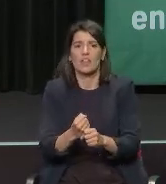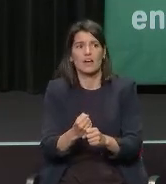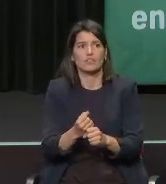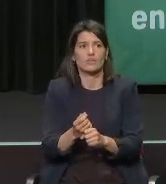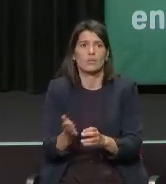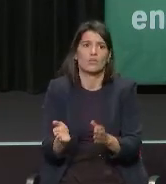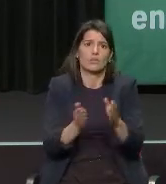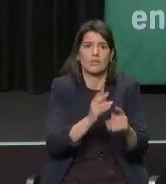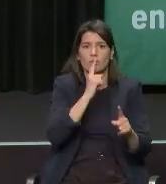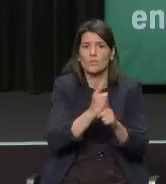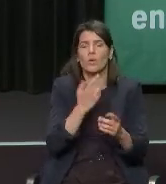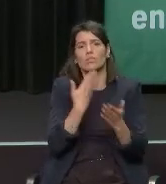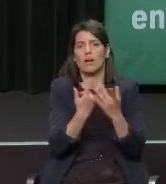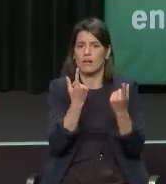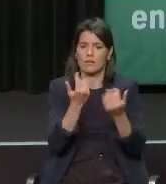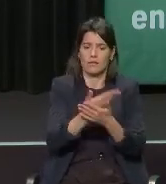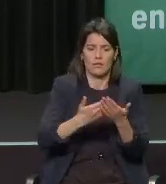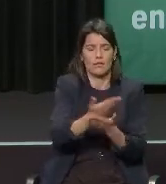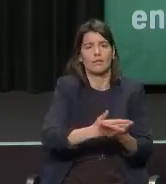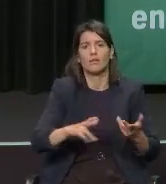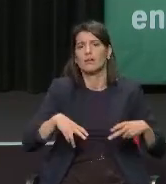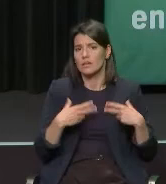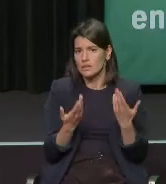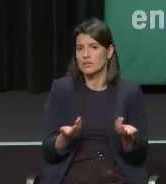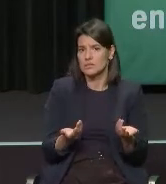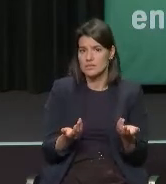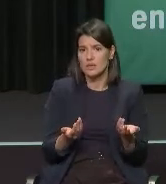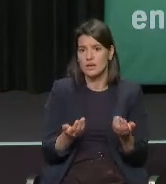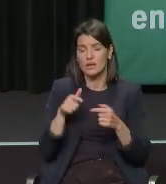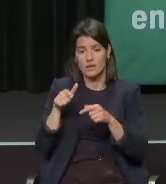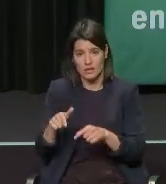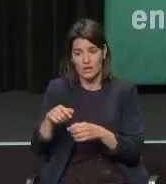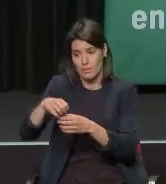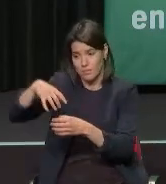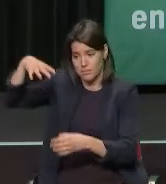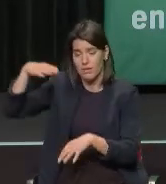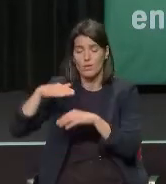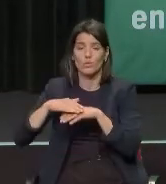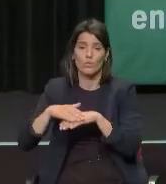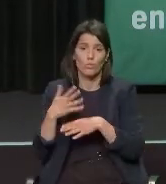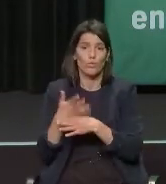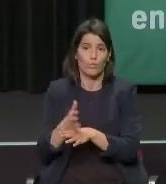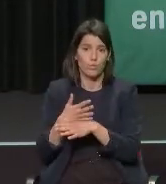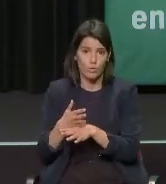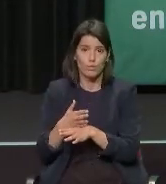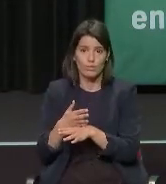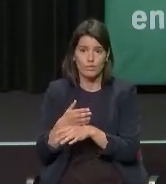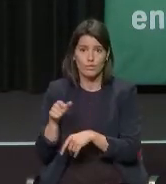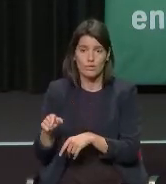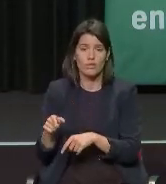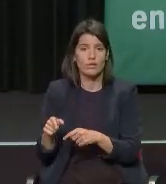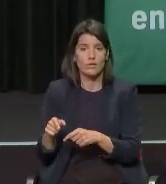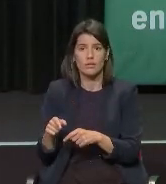riqueza. Enquanto que as emissões associadas à ocorrência de incêndios